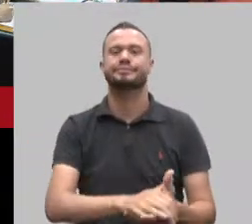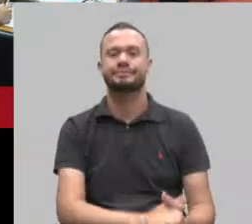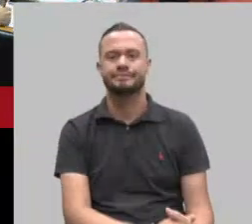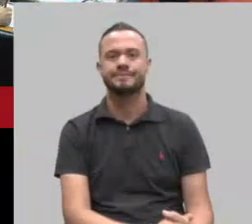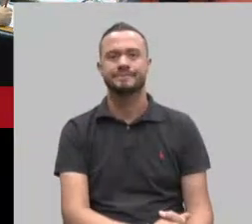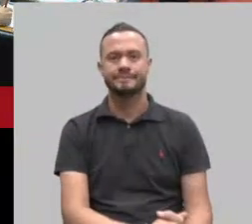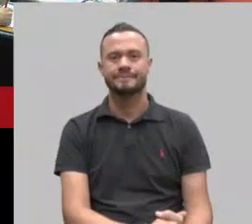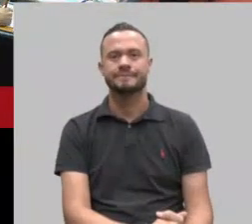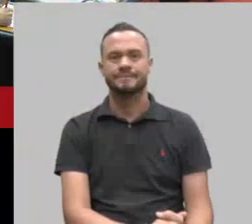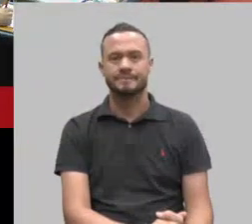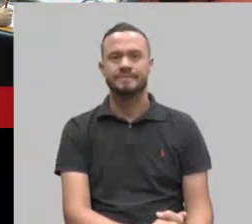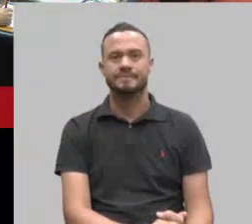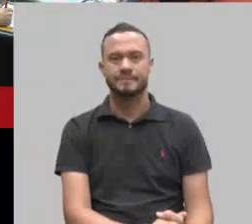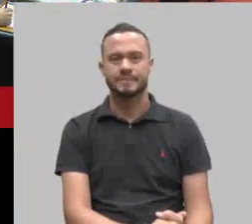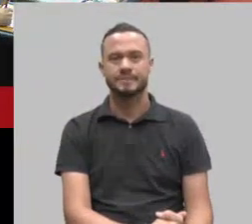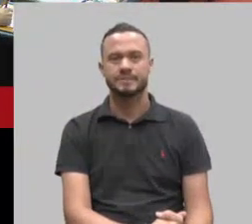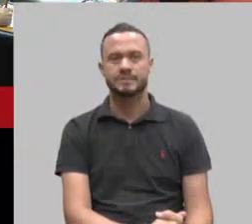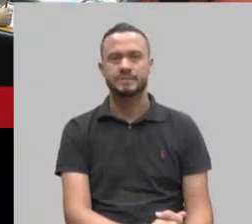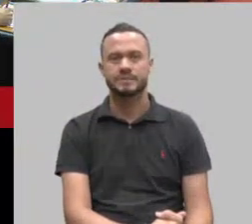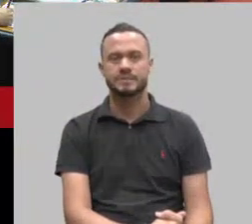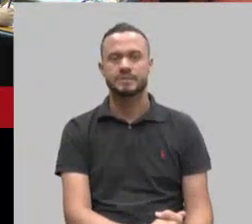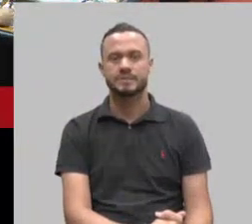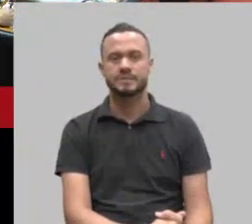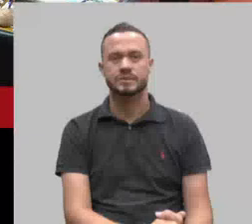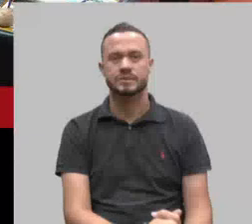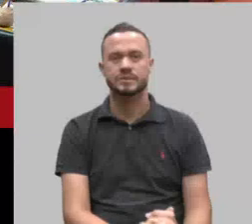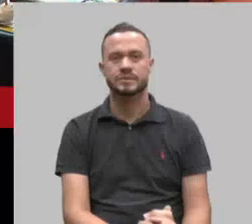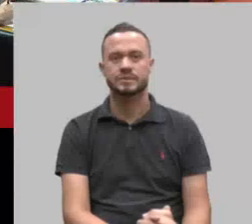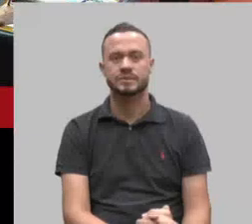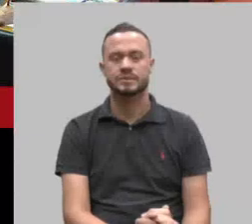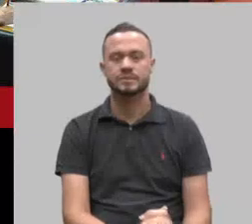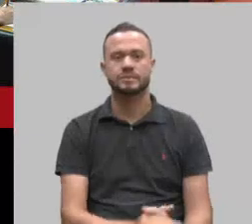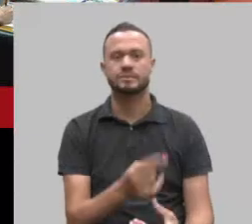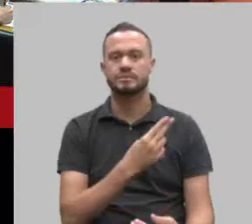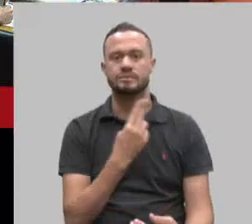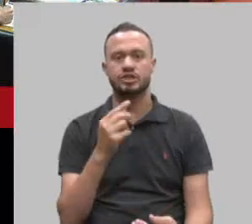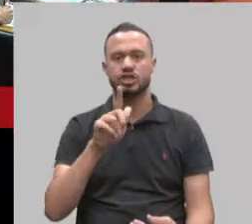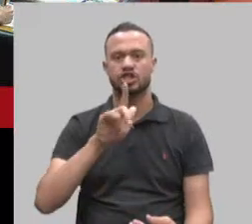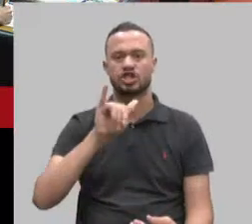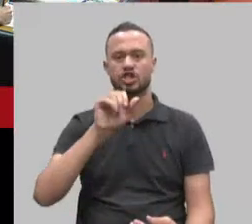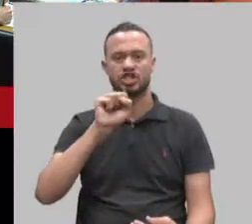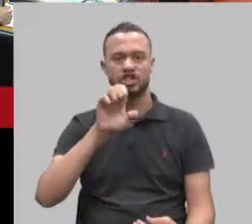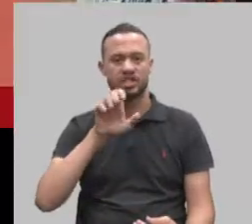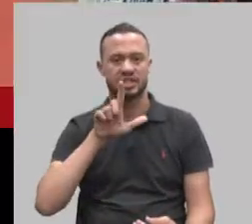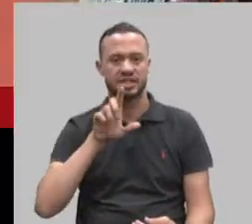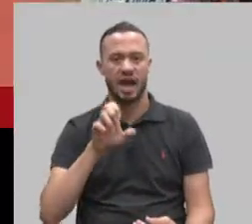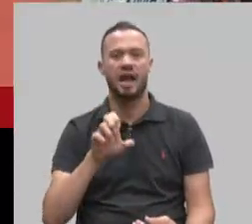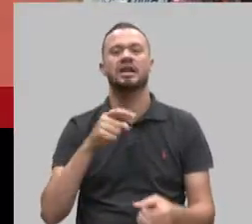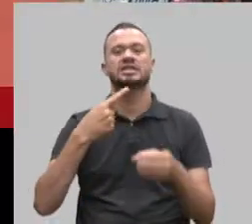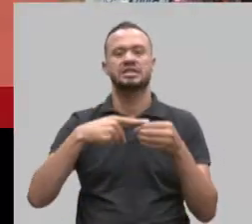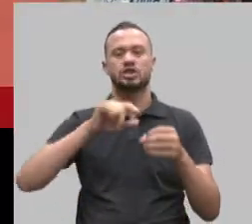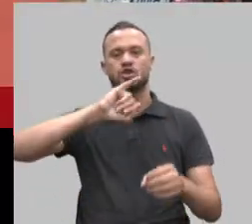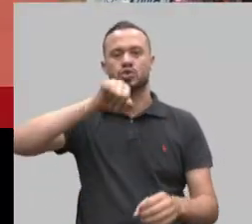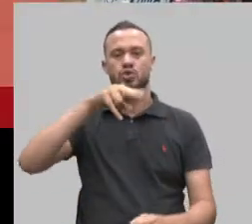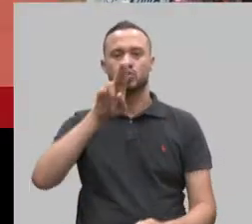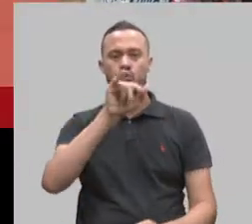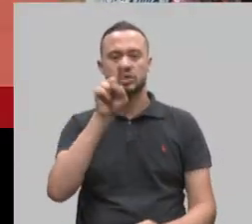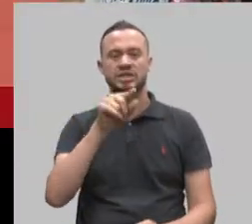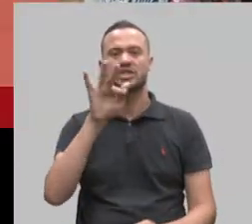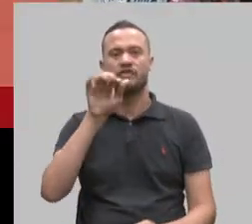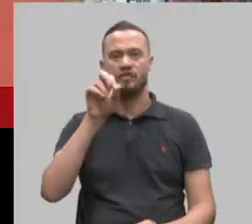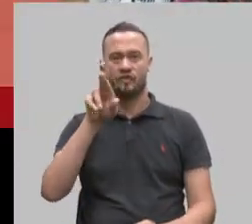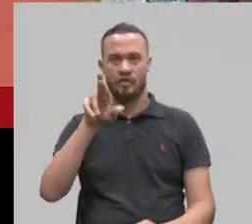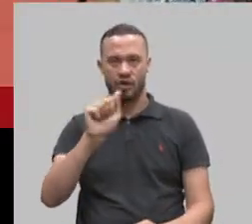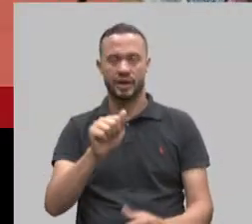aqui isso eh eh eu sou a Gisele representando a cidade de Fora eh com